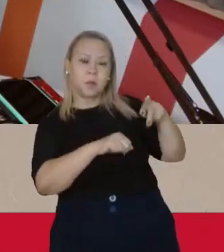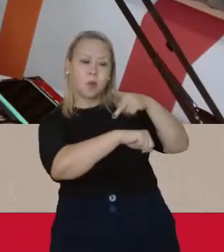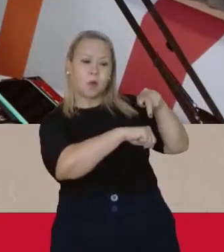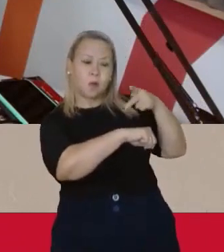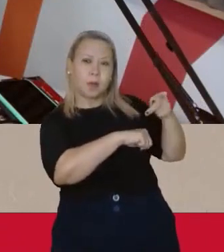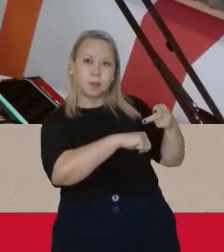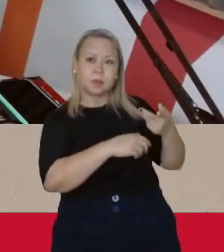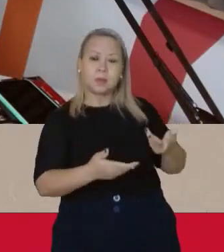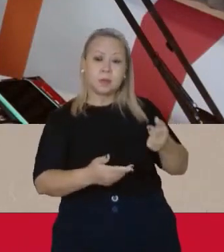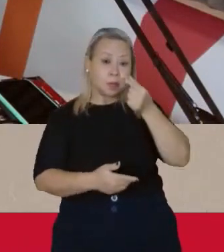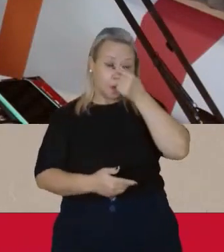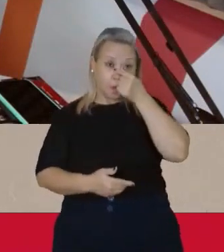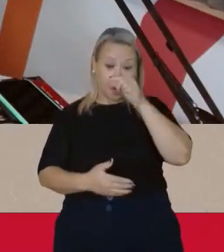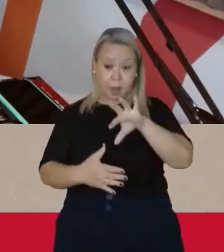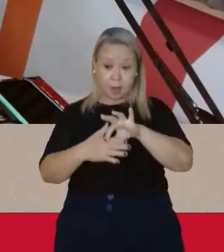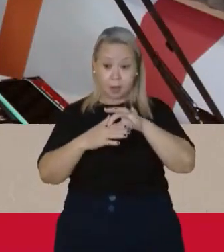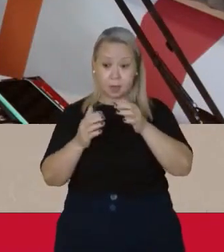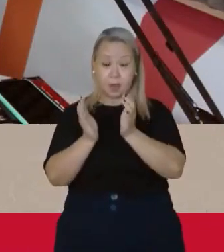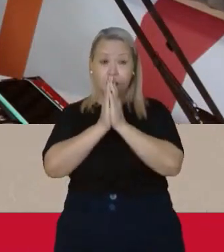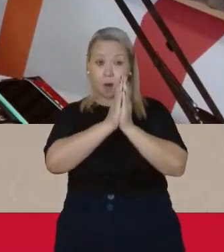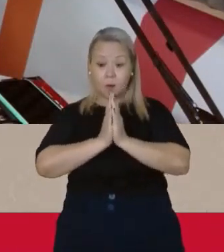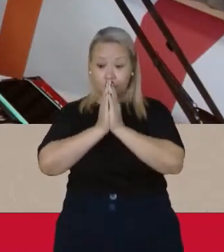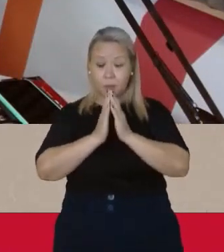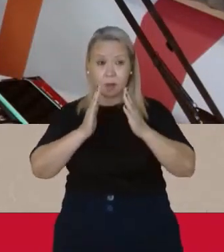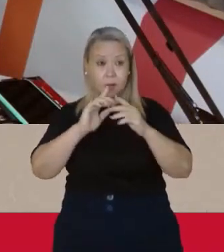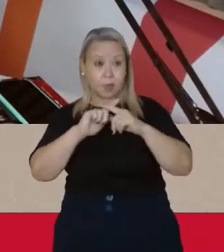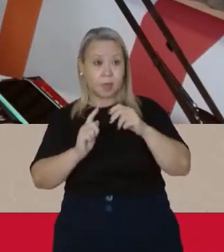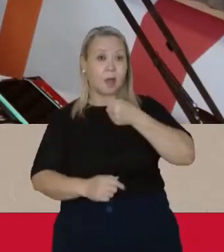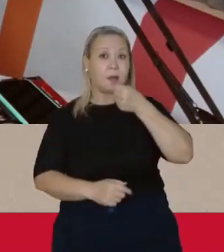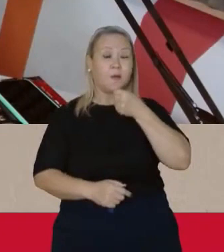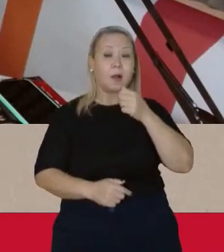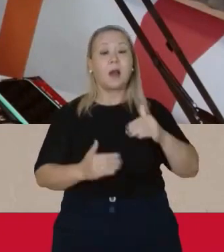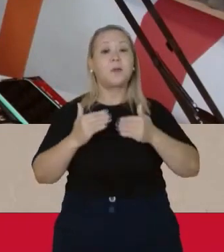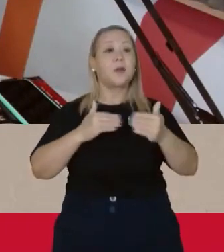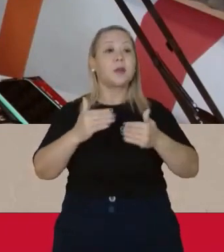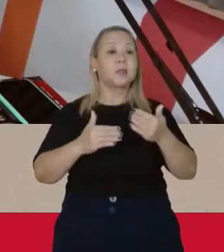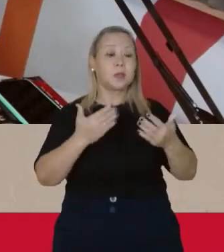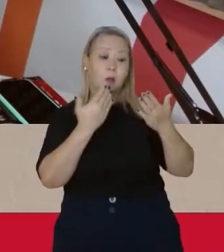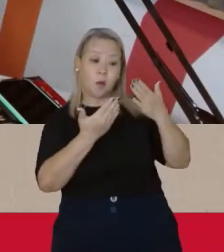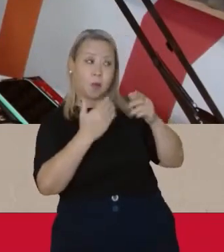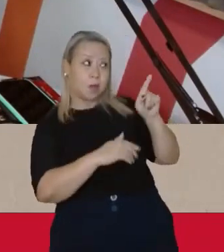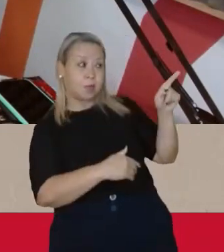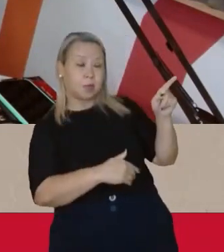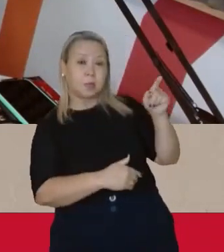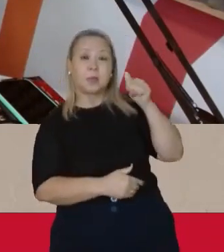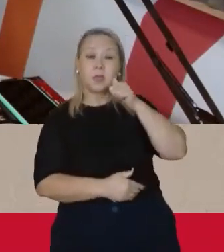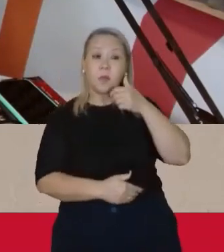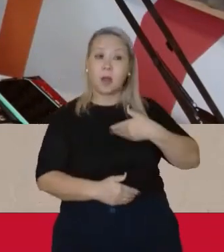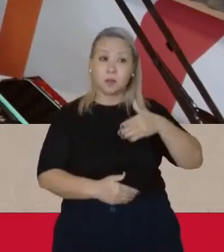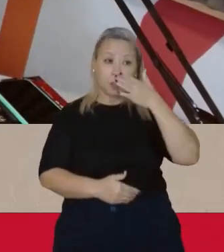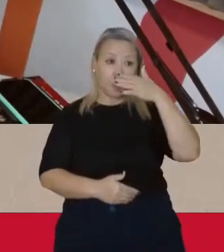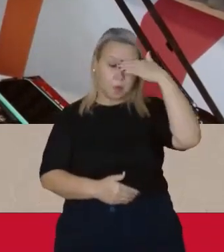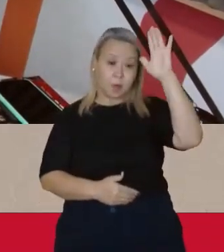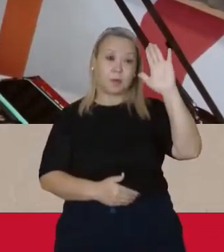mulher da Assembleia de Deus, que lidera o círculo de oração na igreja dela, que fala no microfone, ela é progressista, comparada com essa mulher de um país islâmico, que a mulher